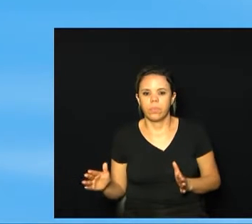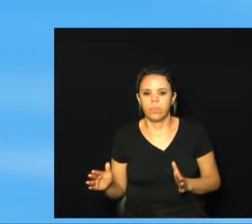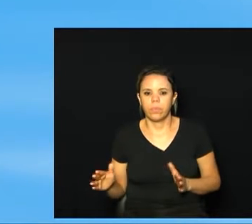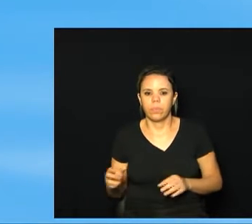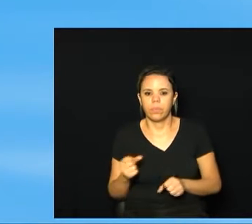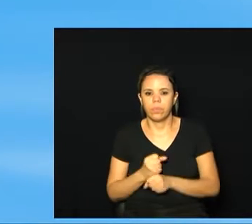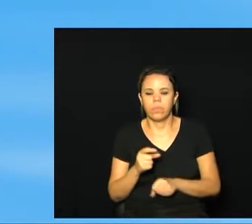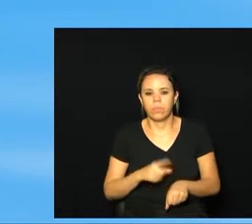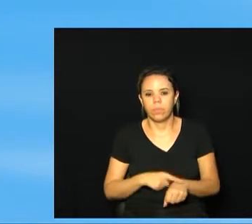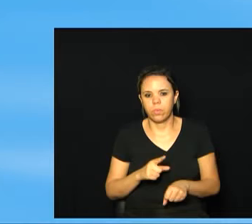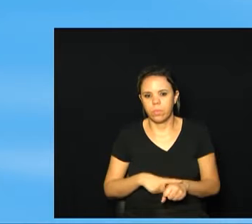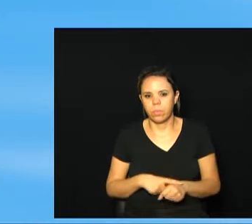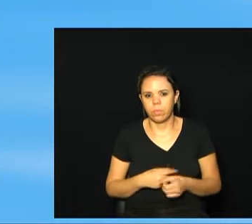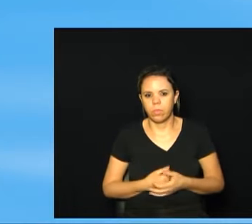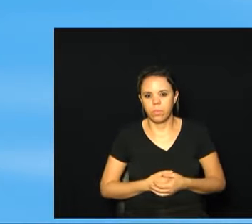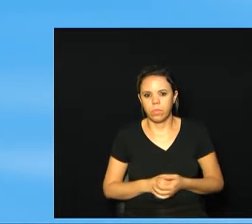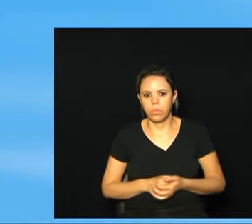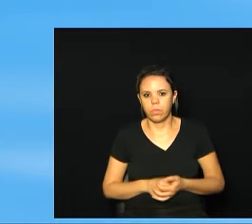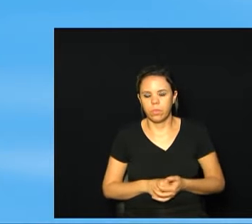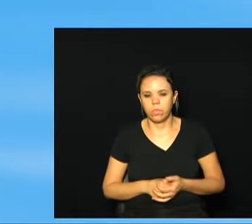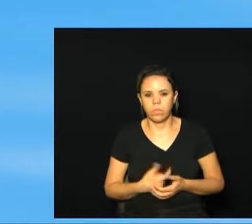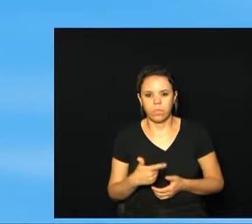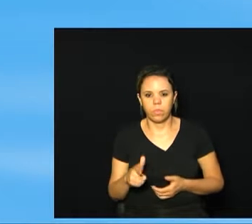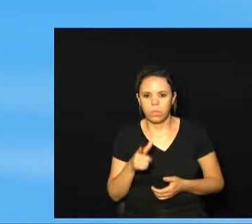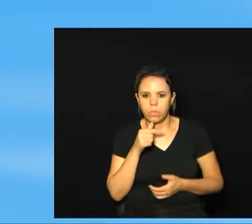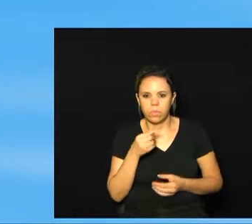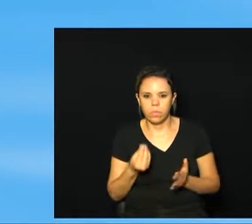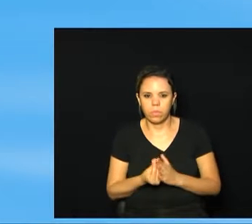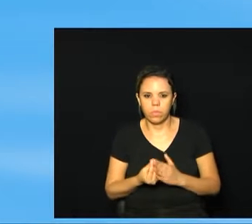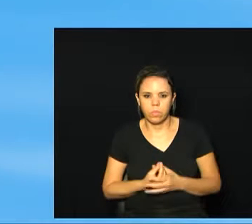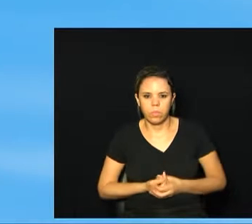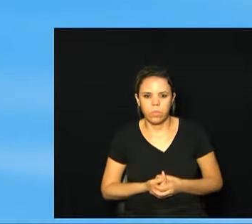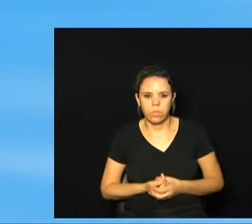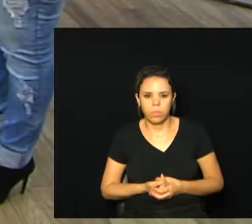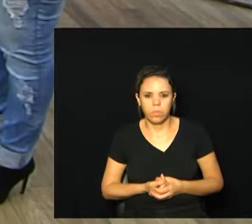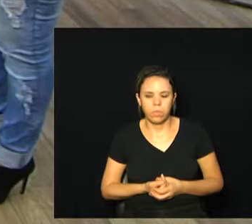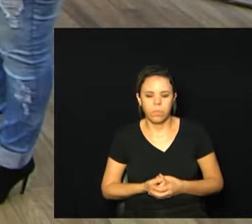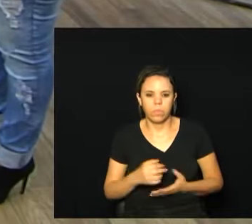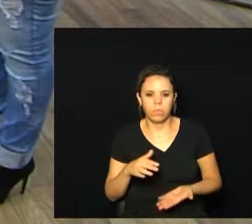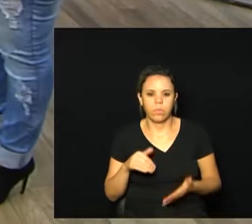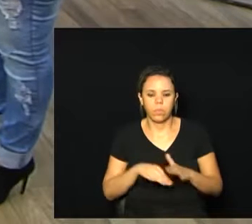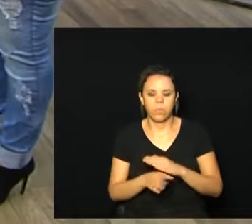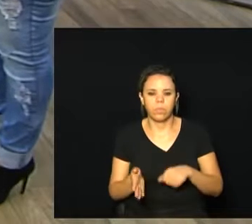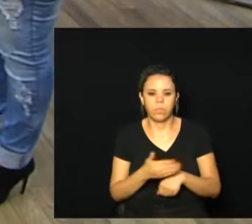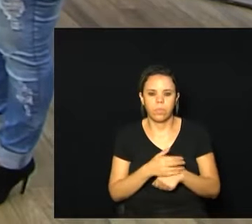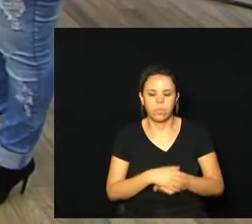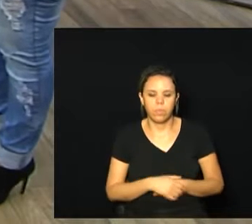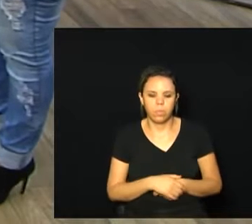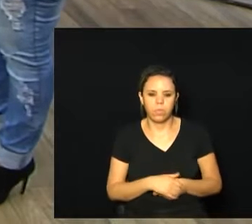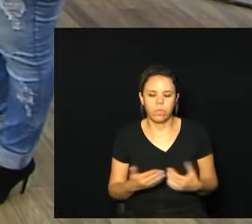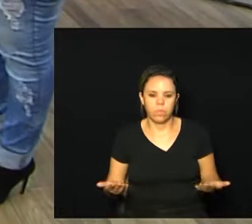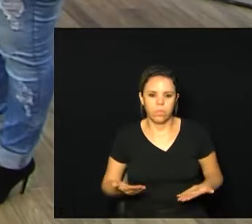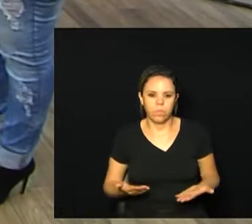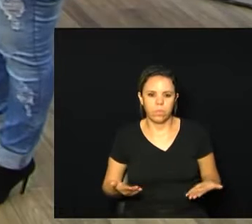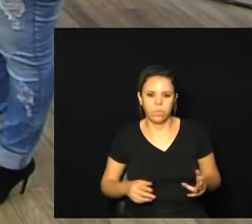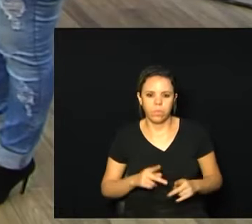desse horário, né? Em que não teremos o abastecimento pela Sanasa. Então já faça a reserva com antecedência no dia de hoje,